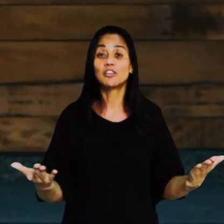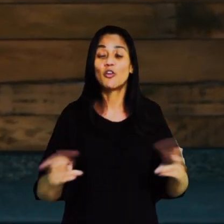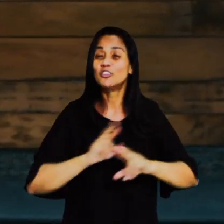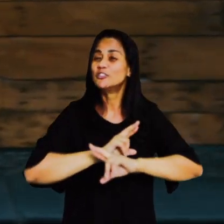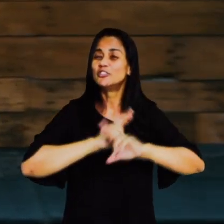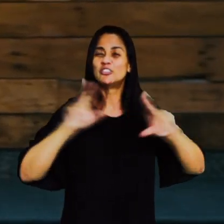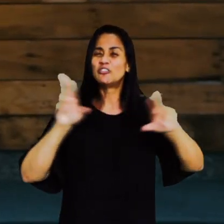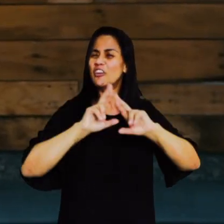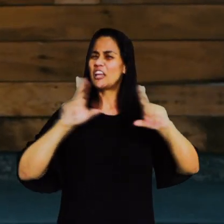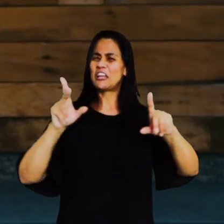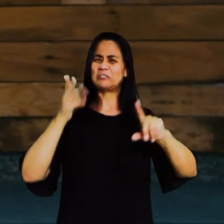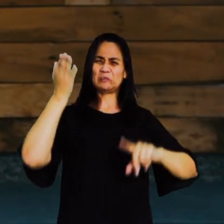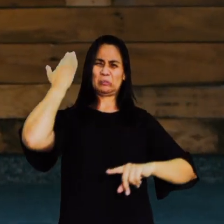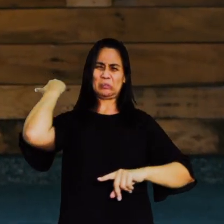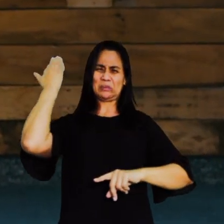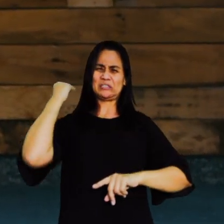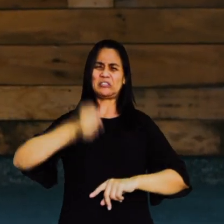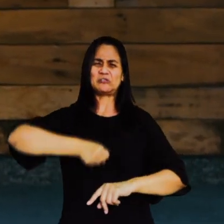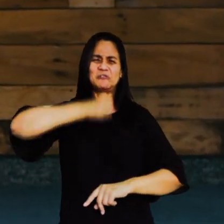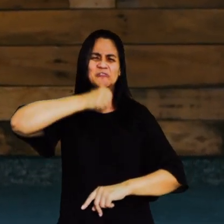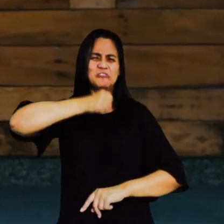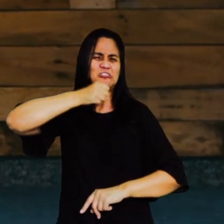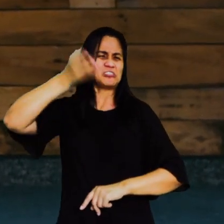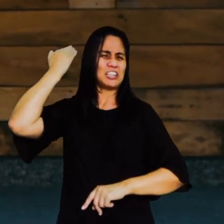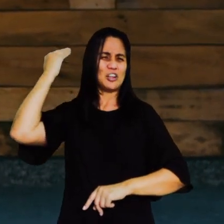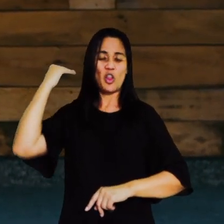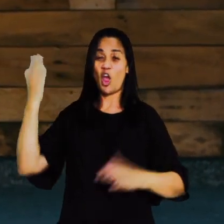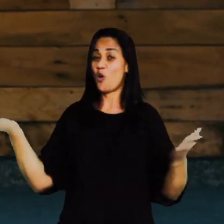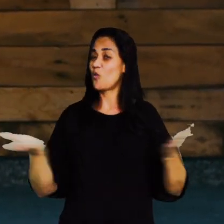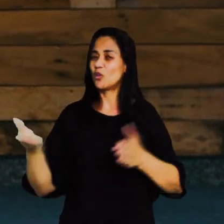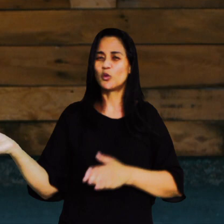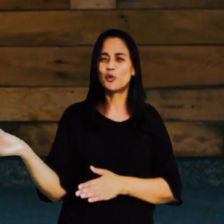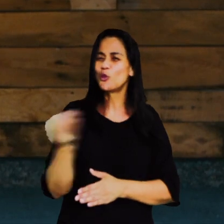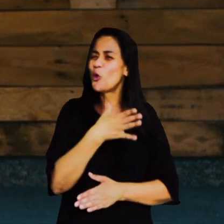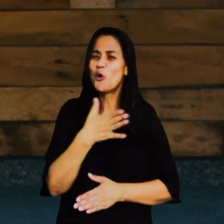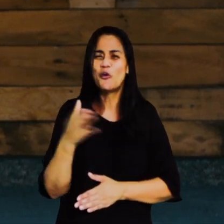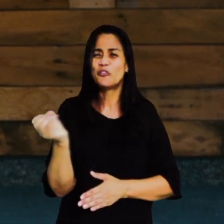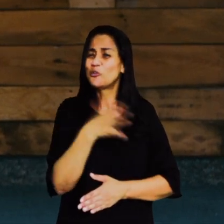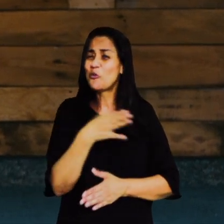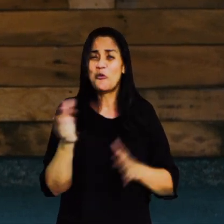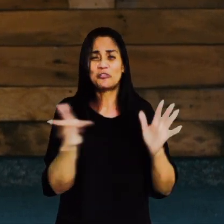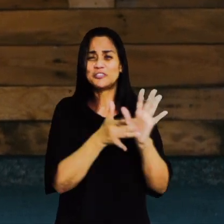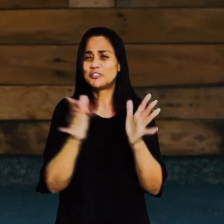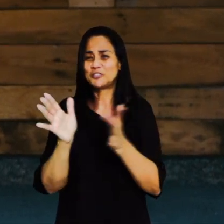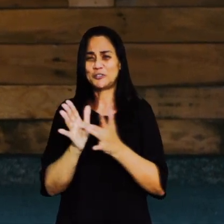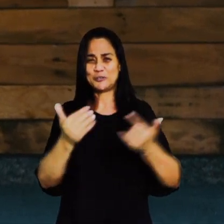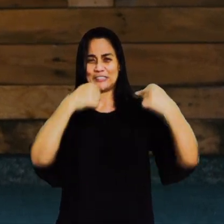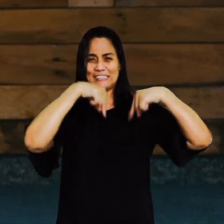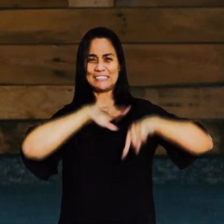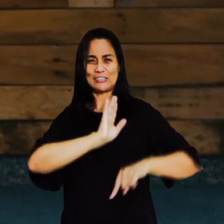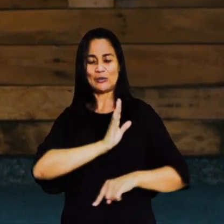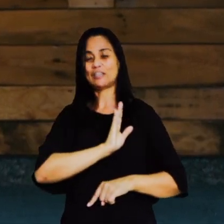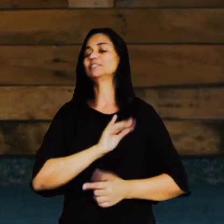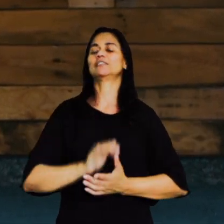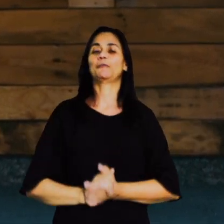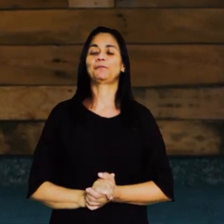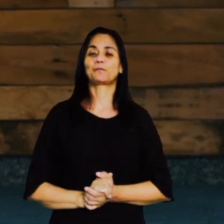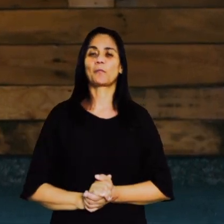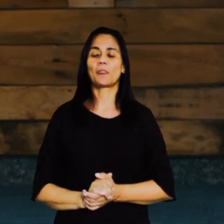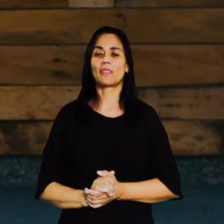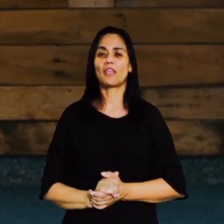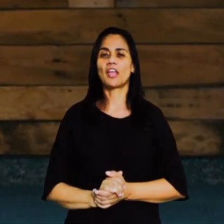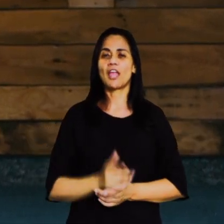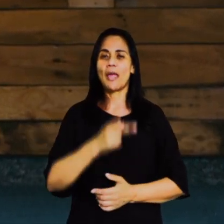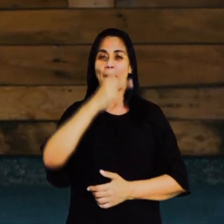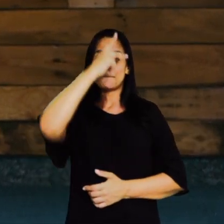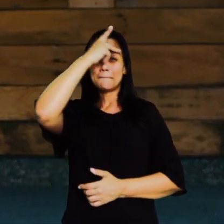natureza, e sim com a nova natureza em Cristo Jesus. Presta atenção, ninguém avança, ninguém entra, ninguém